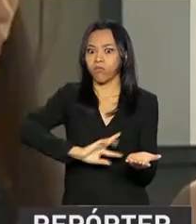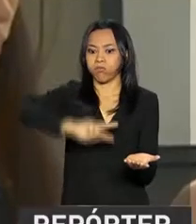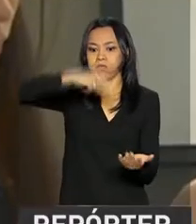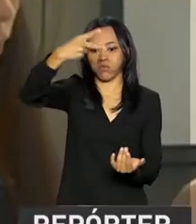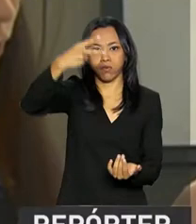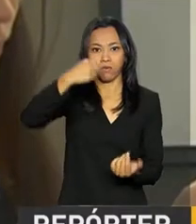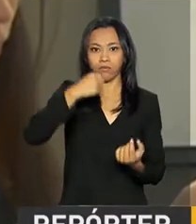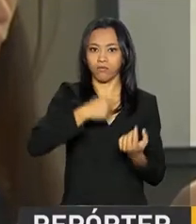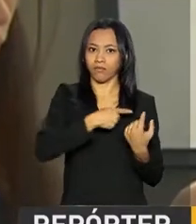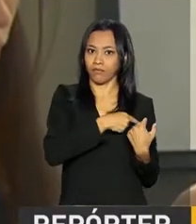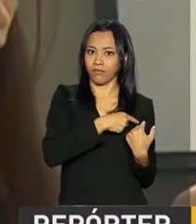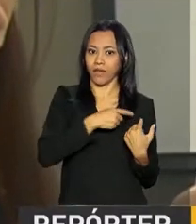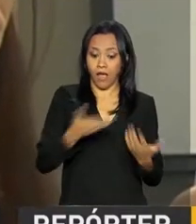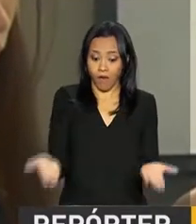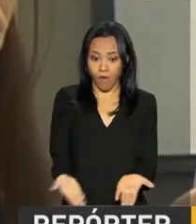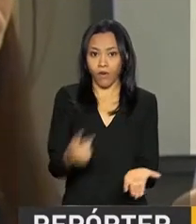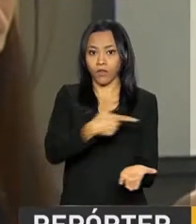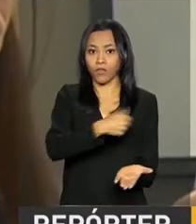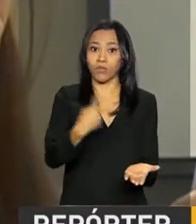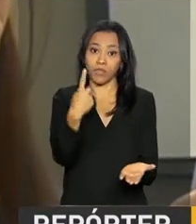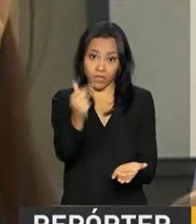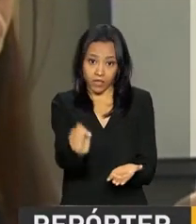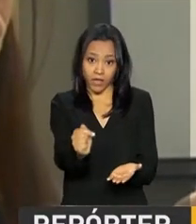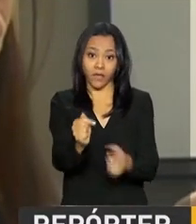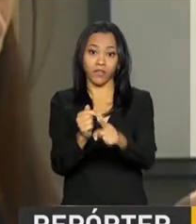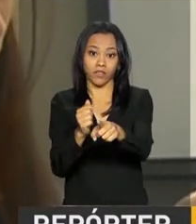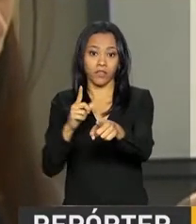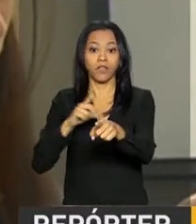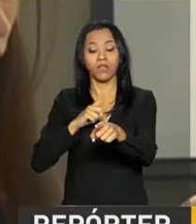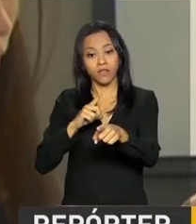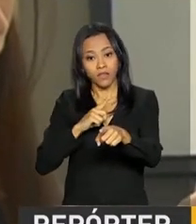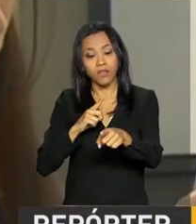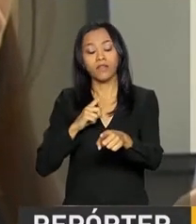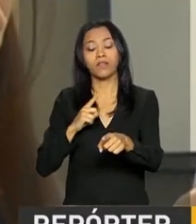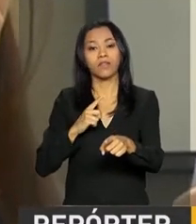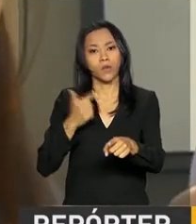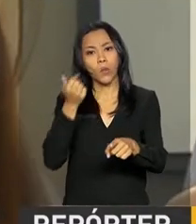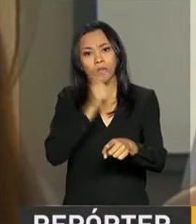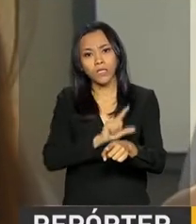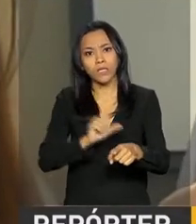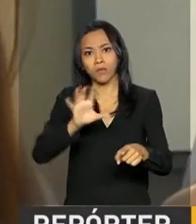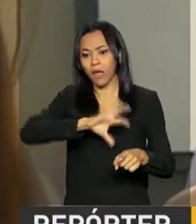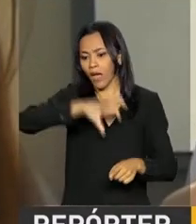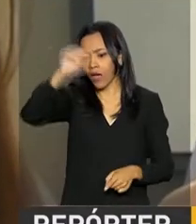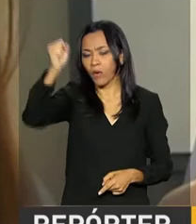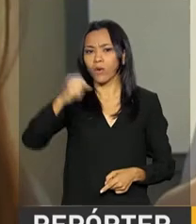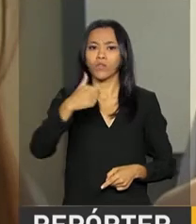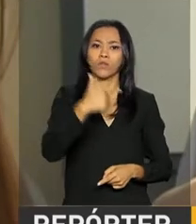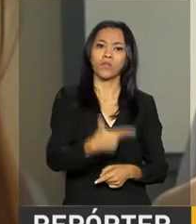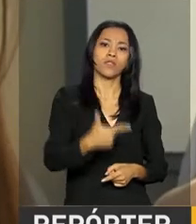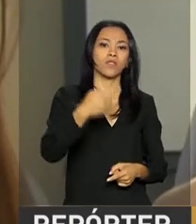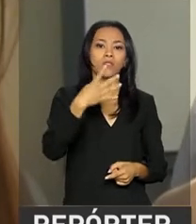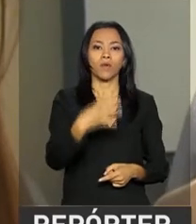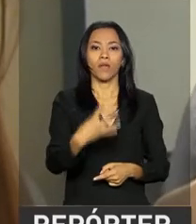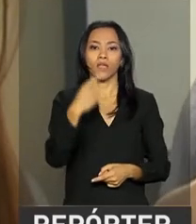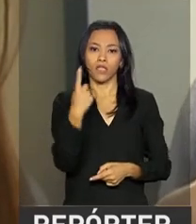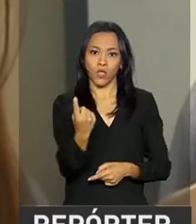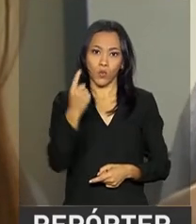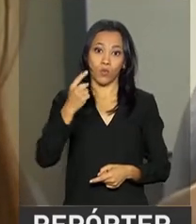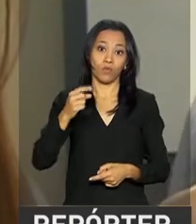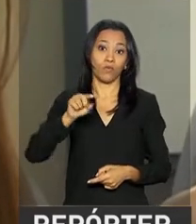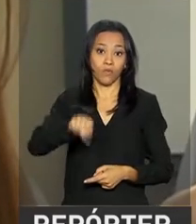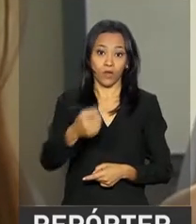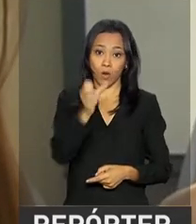2017 a gente já tem a safra praticamente colhida né então a gente está fechando com a safra recorde de 241 1,8 milhões de